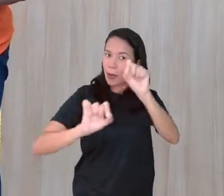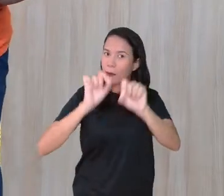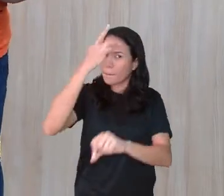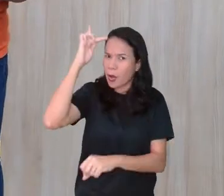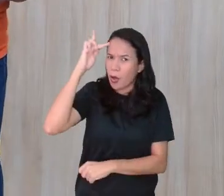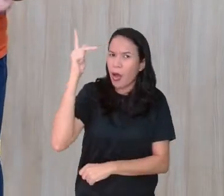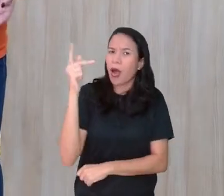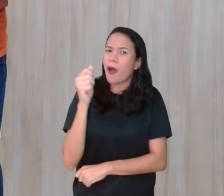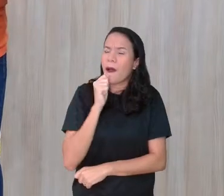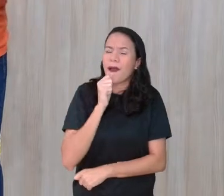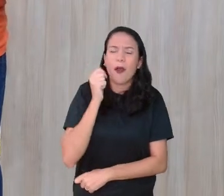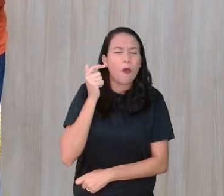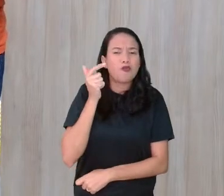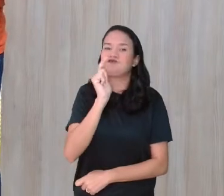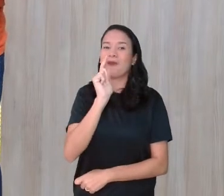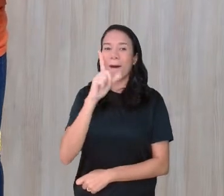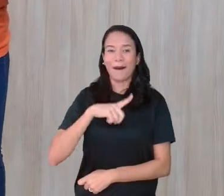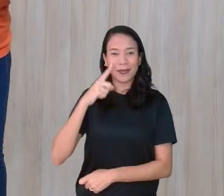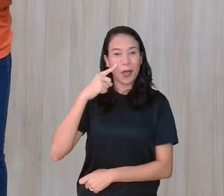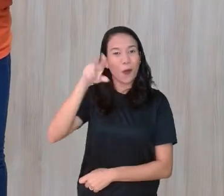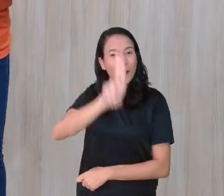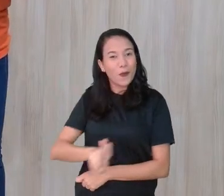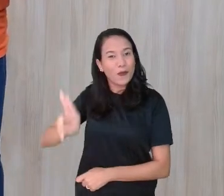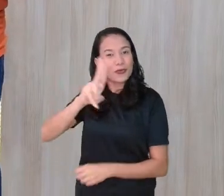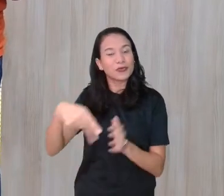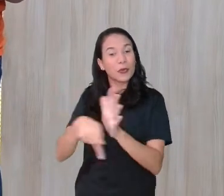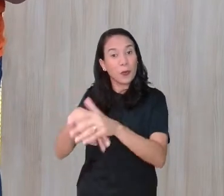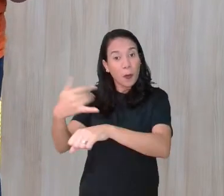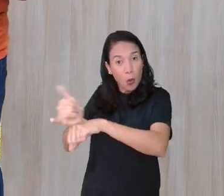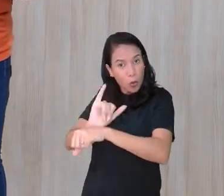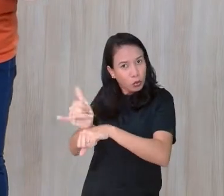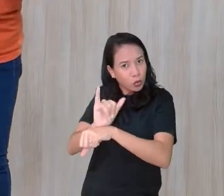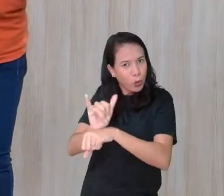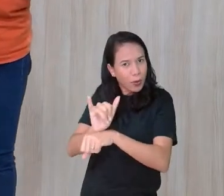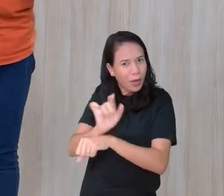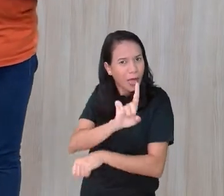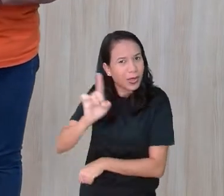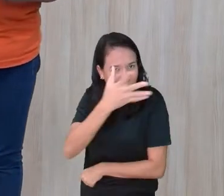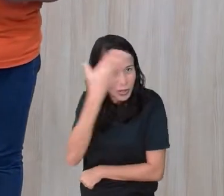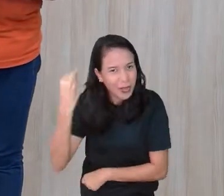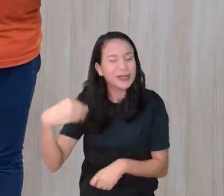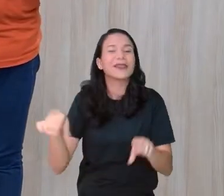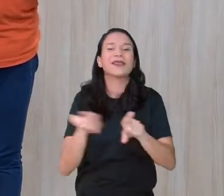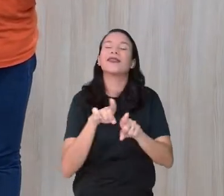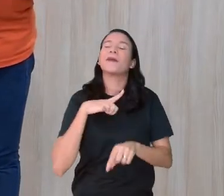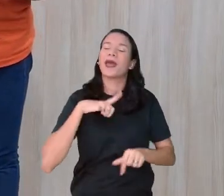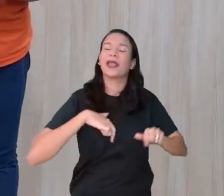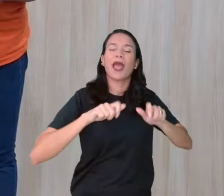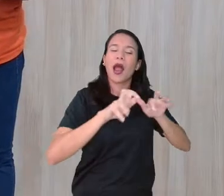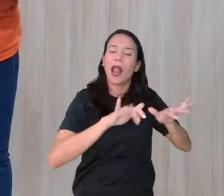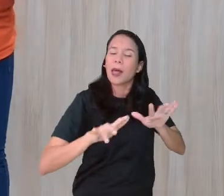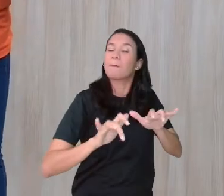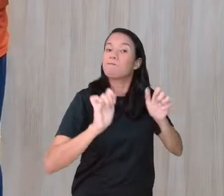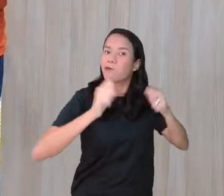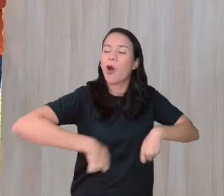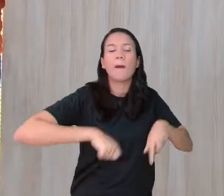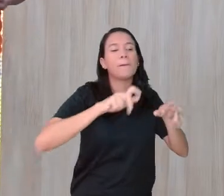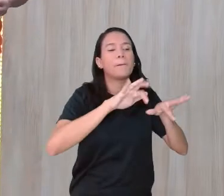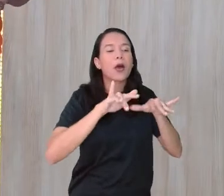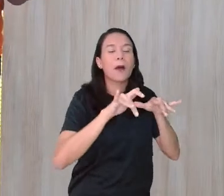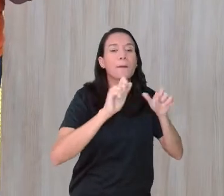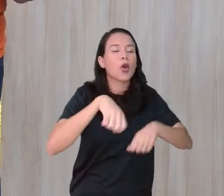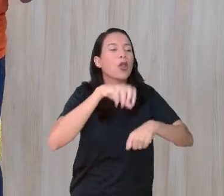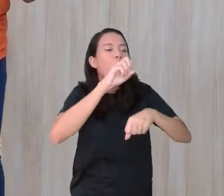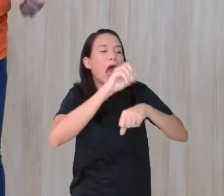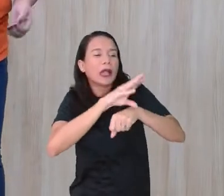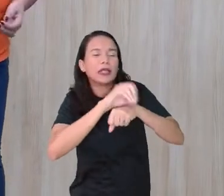ainda não conseguiu, está aí utilizando o YouTube. Não esquece que lá no YouTube você tem um chat. E você pode deixar uma